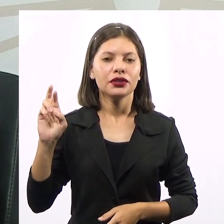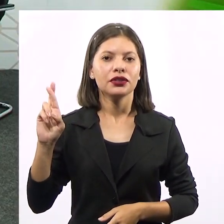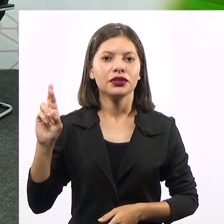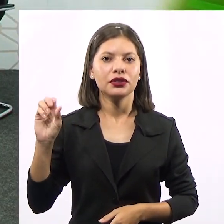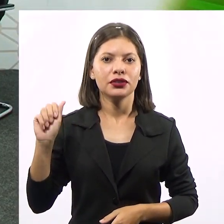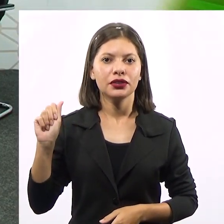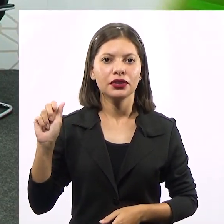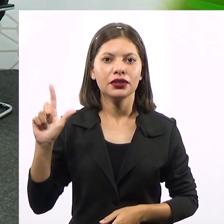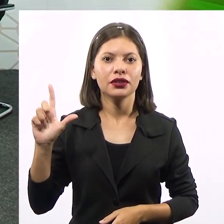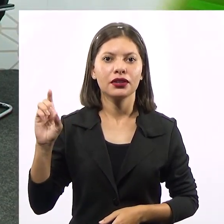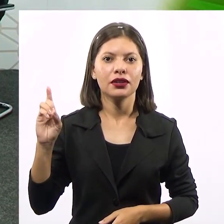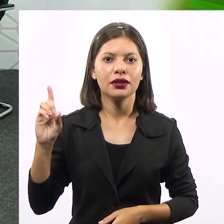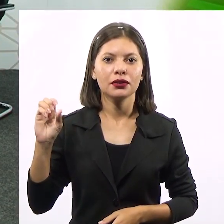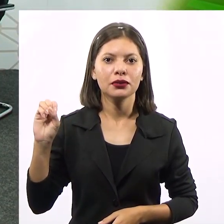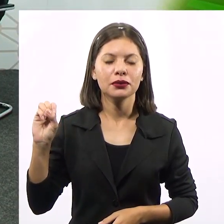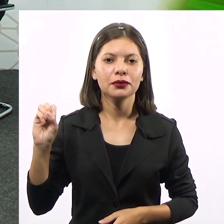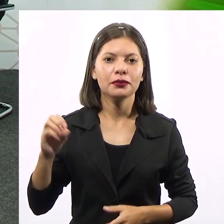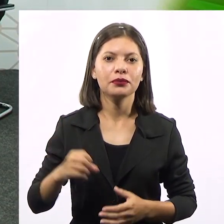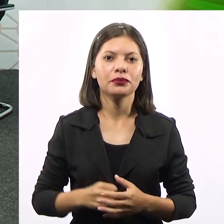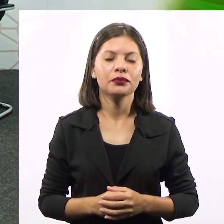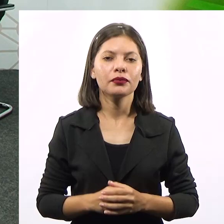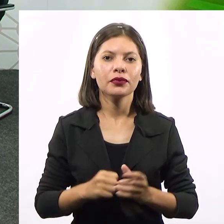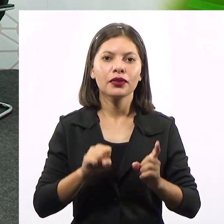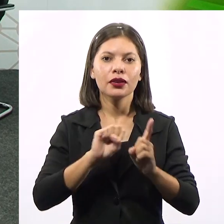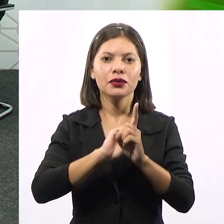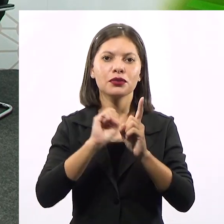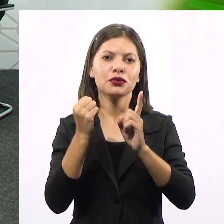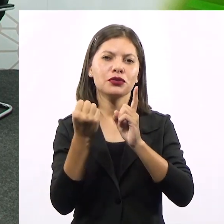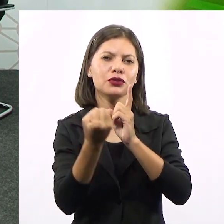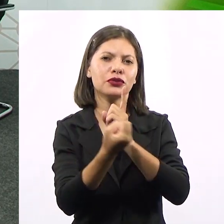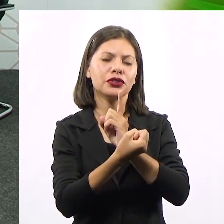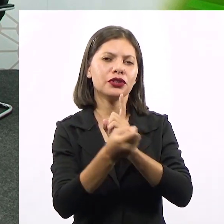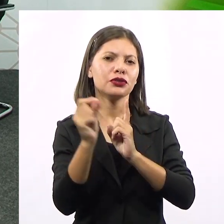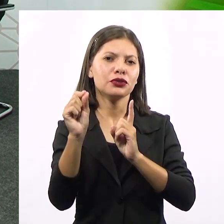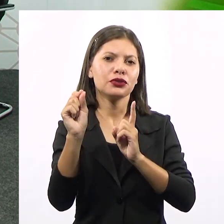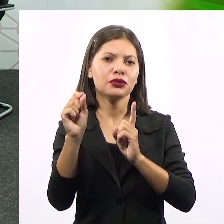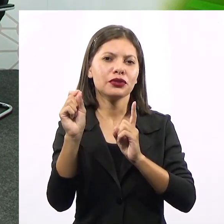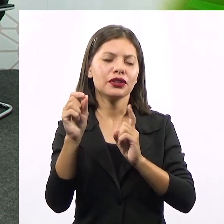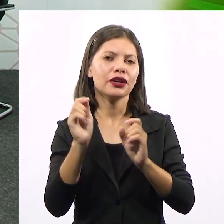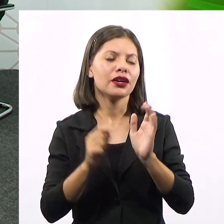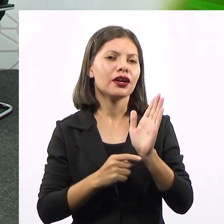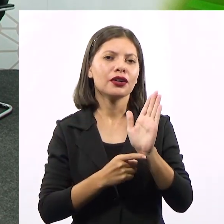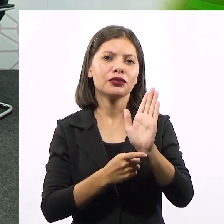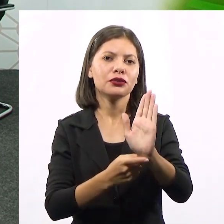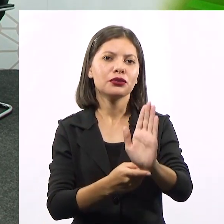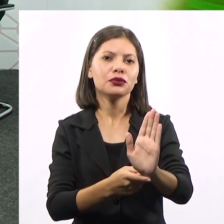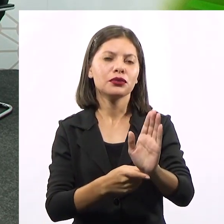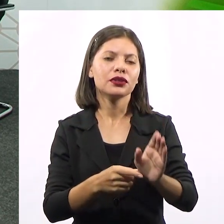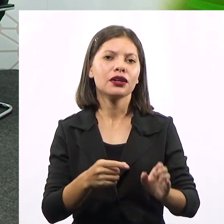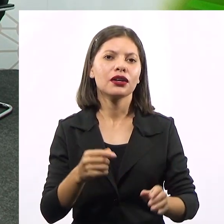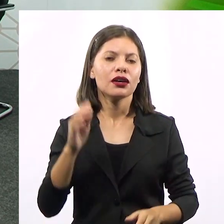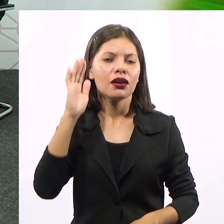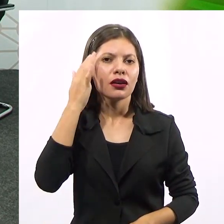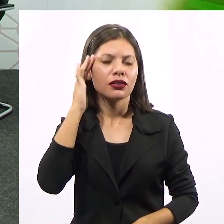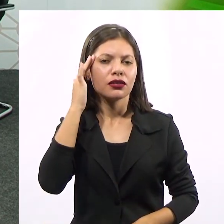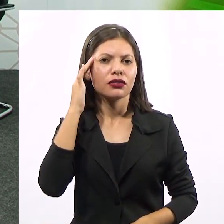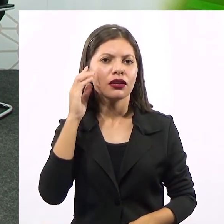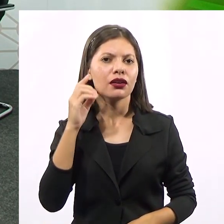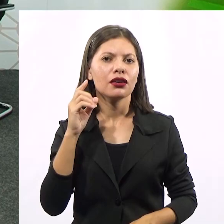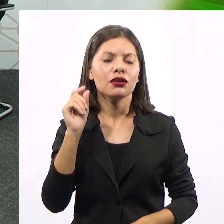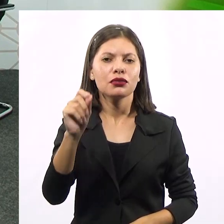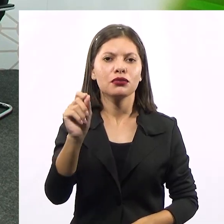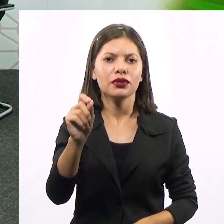professor Geraldo vai agora conversar com a gente, professor, sobre a sociologia. E o que a sociologia nos ajuda a